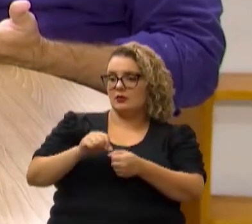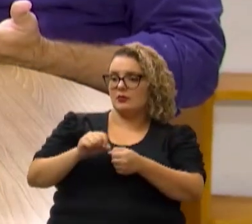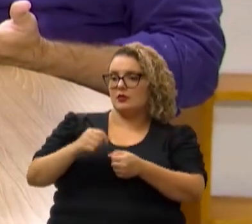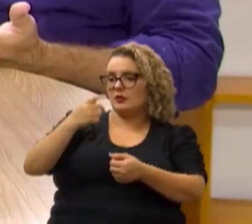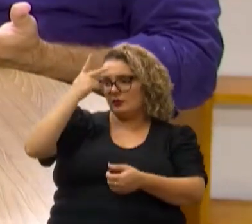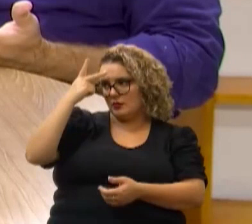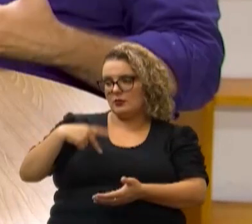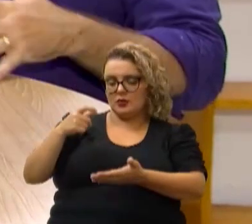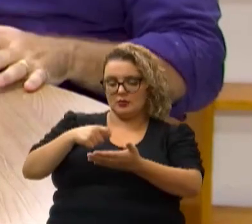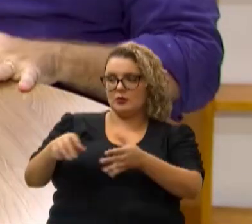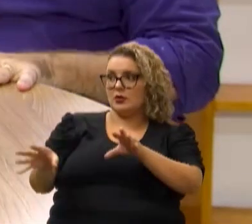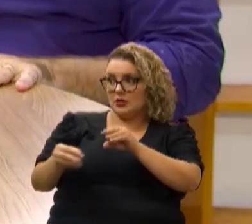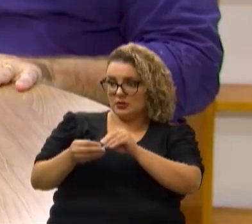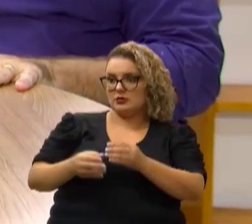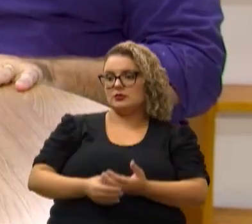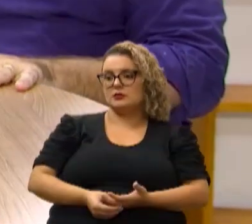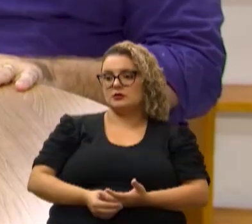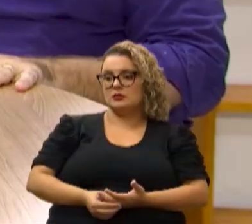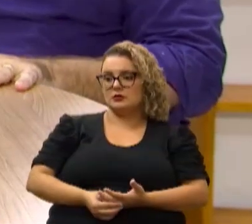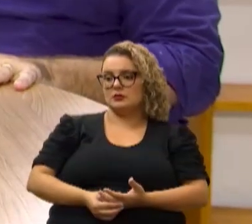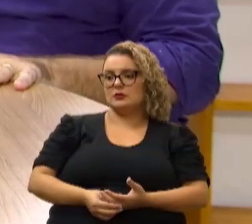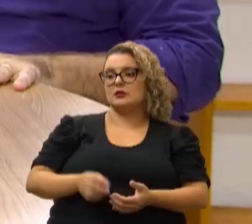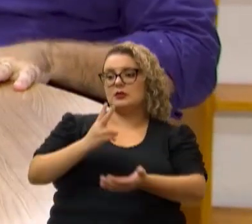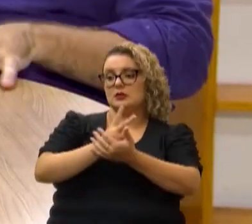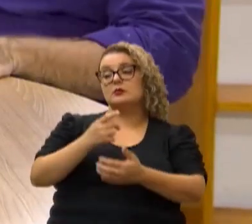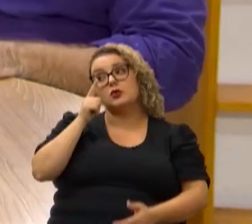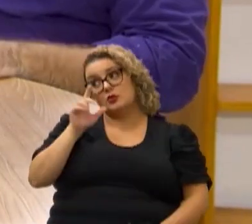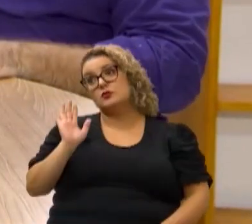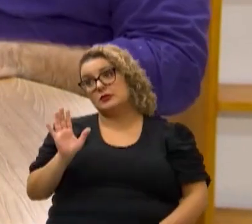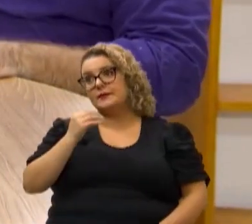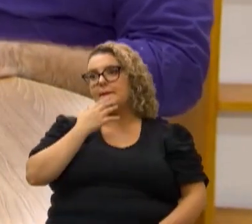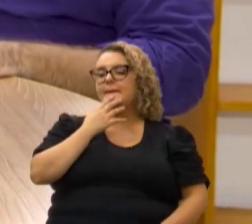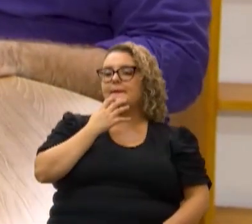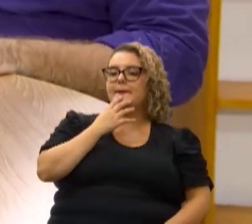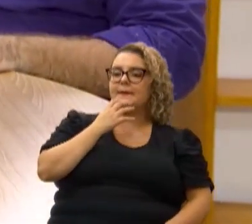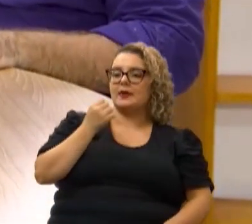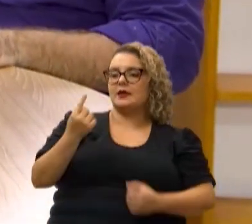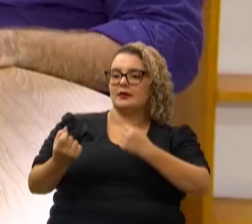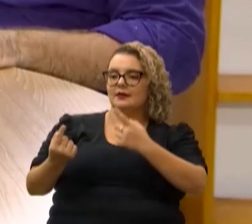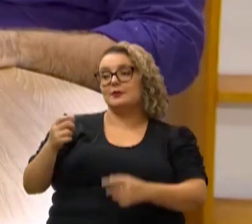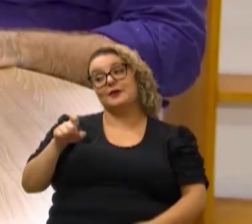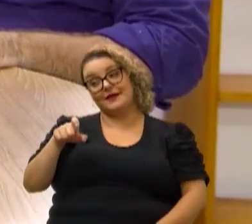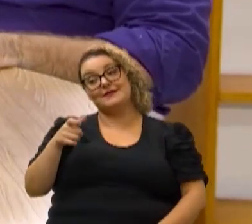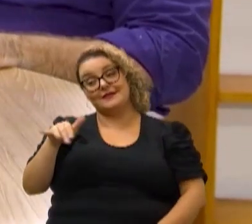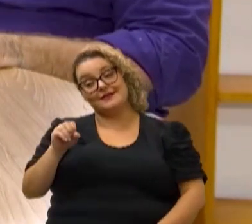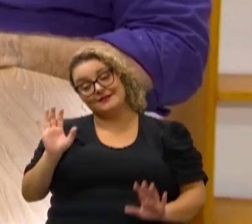sempre meu resumo, né? E sempre me dei bem assim, né? salvo algumas exceções.